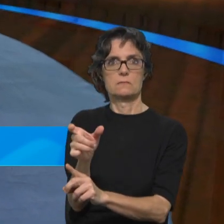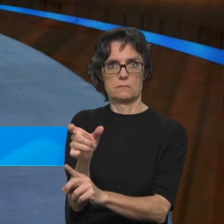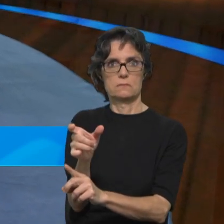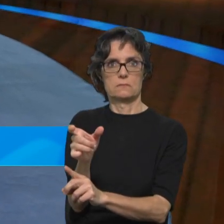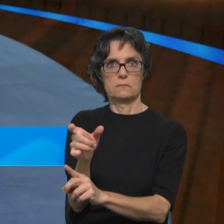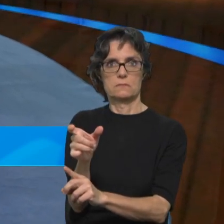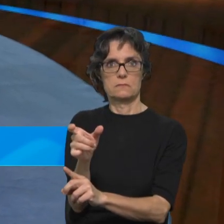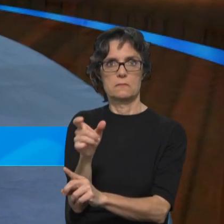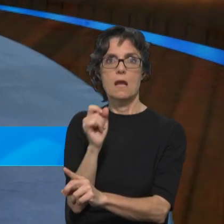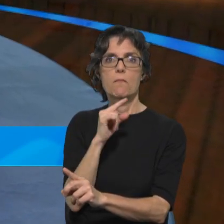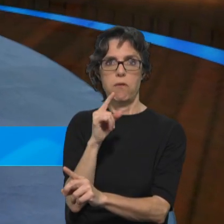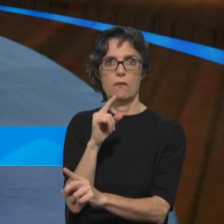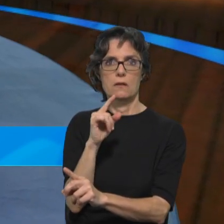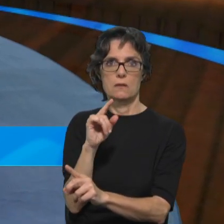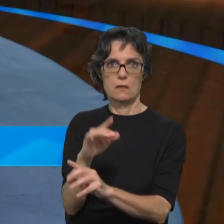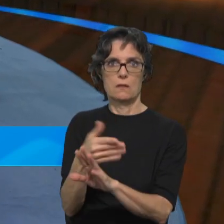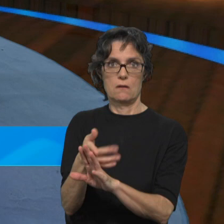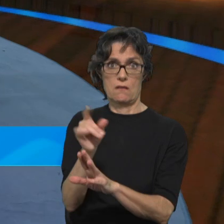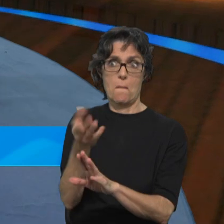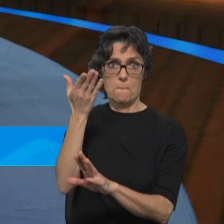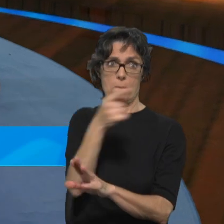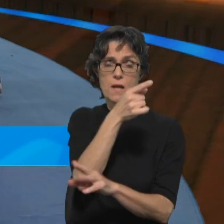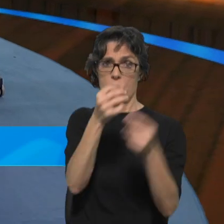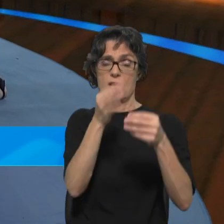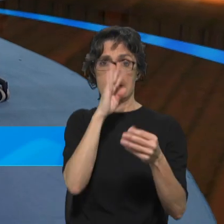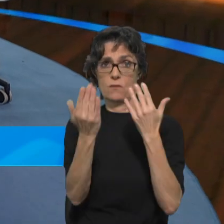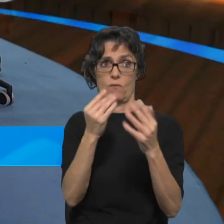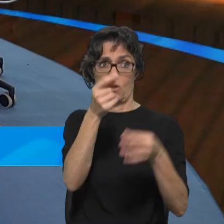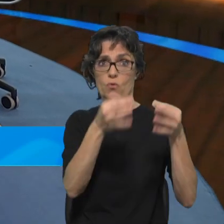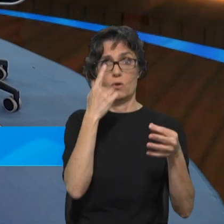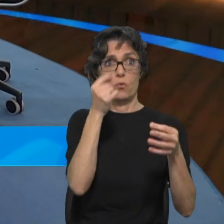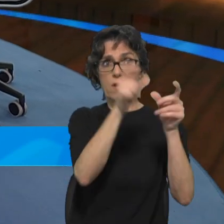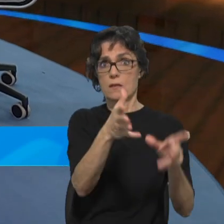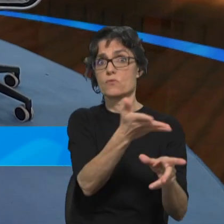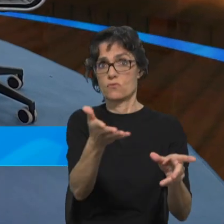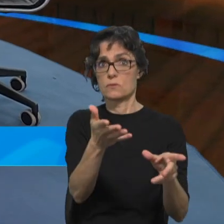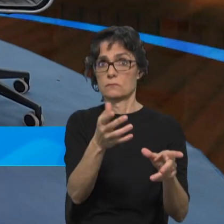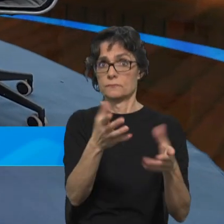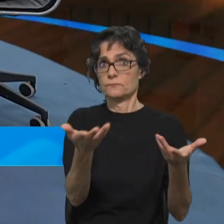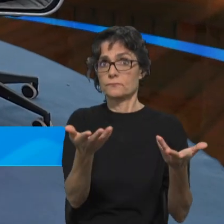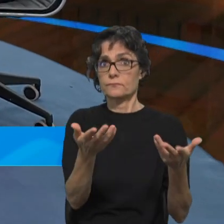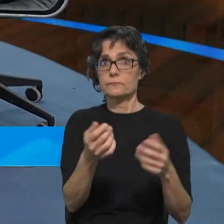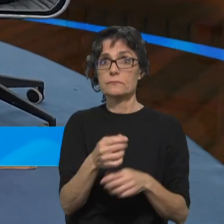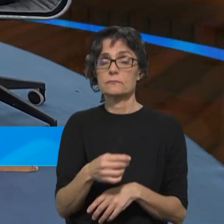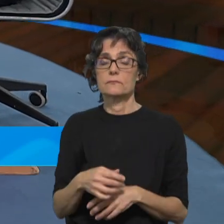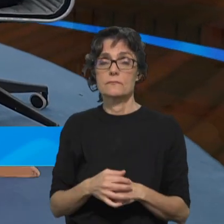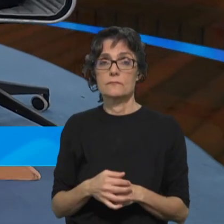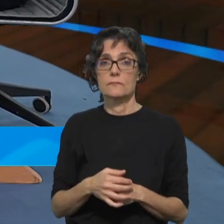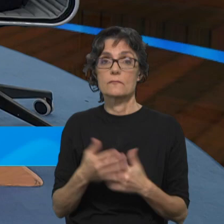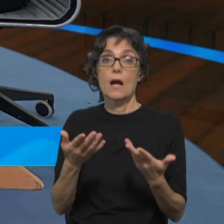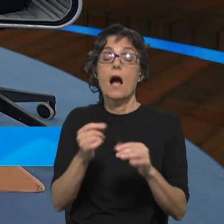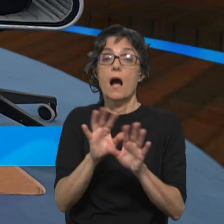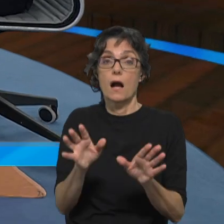ser mais severo do que o próprio Tribunal Comum. Há casos desses, sim. Sim, eu tenho... Agora,